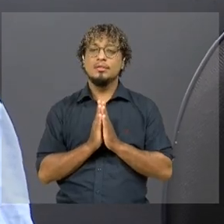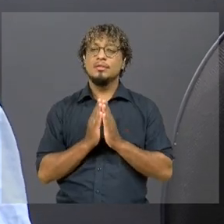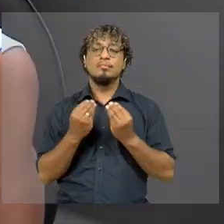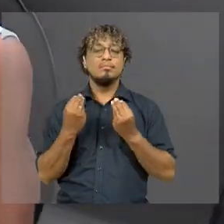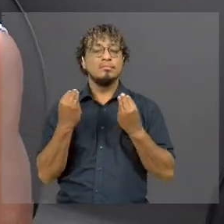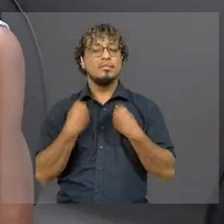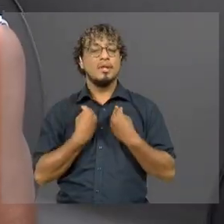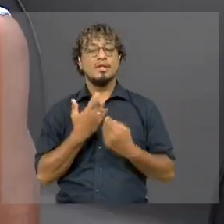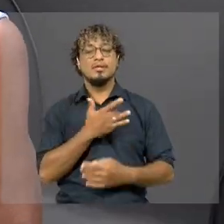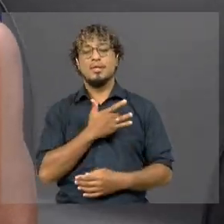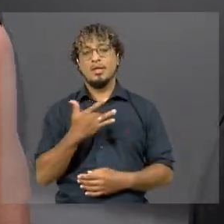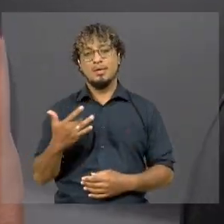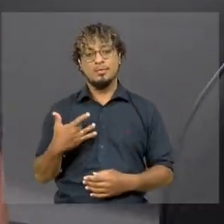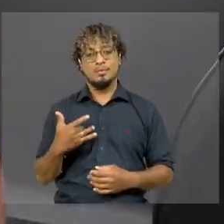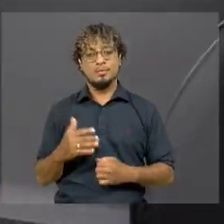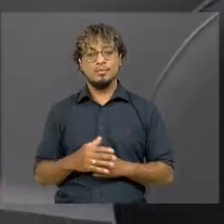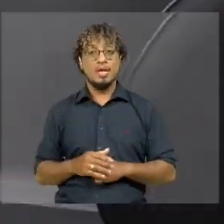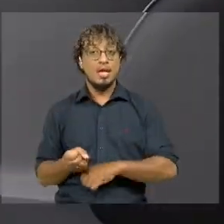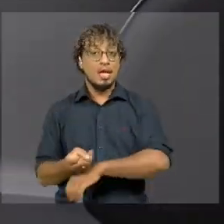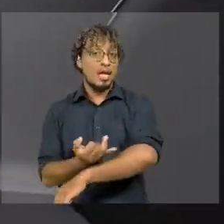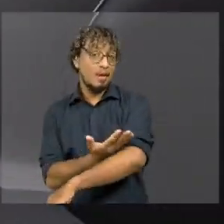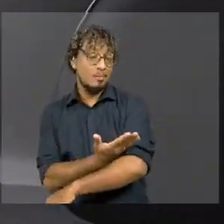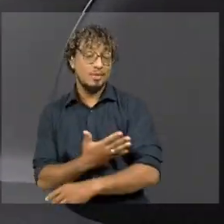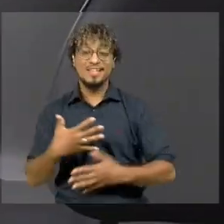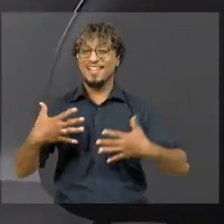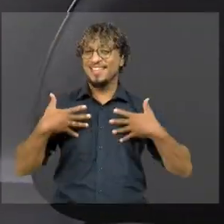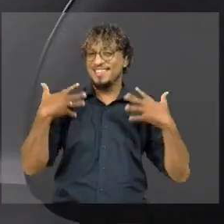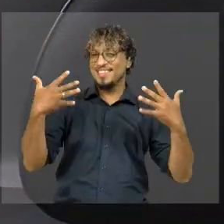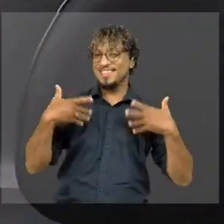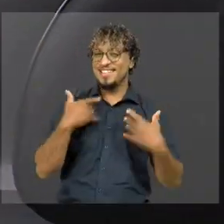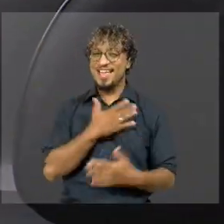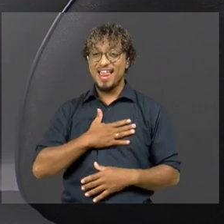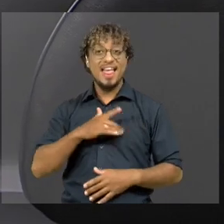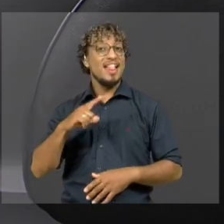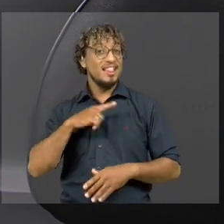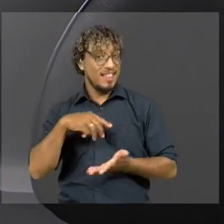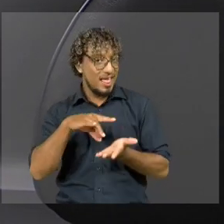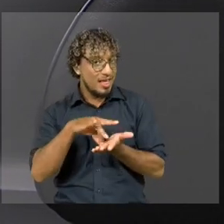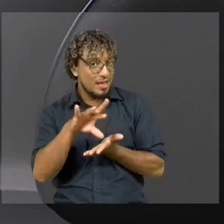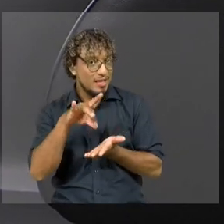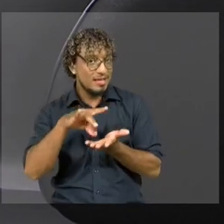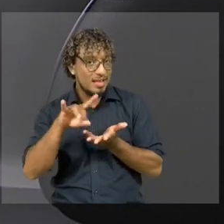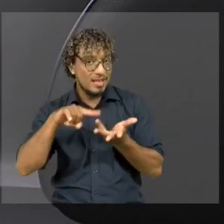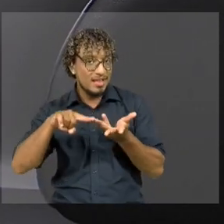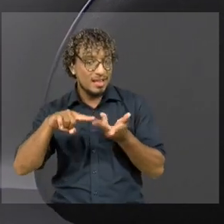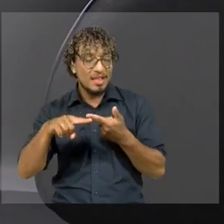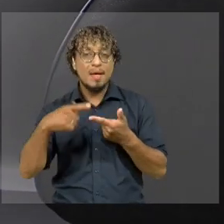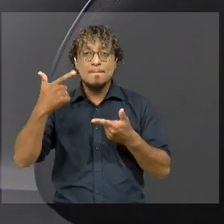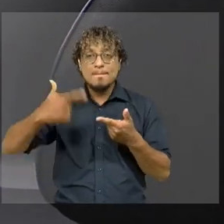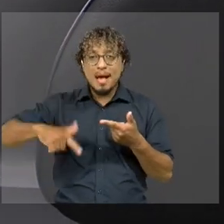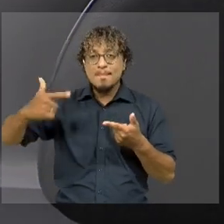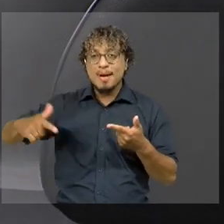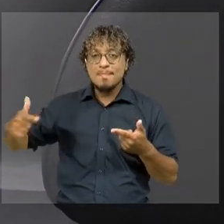saúde. Emoção e alegria. Tem até sugestão de mais atividades.